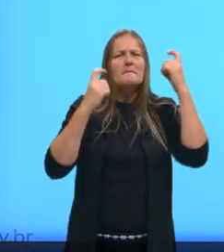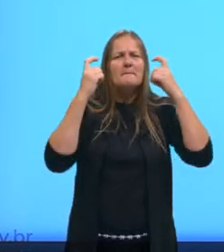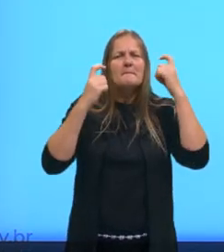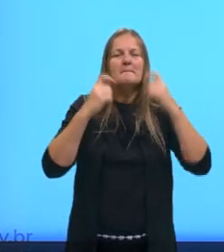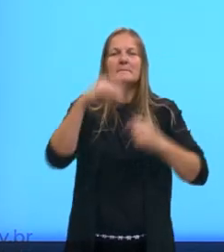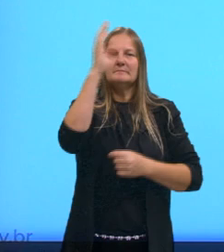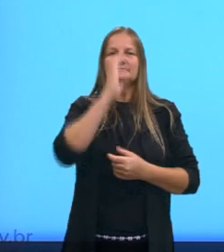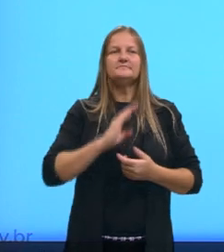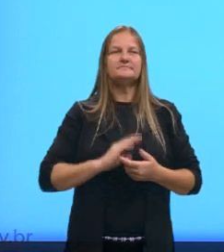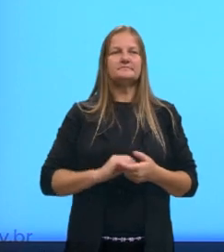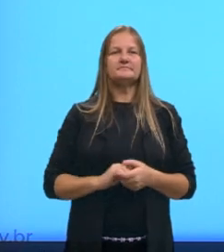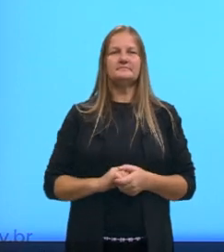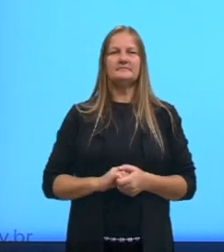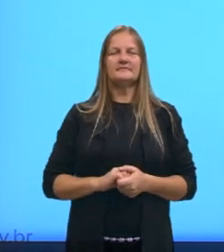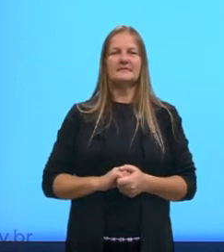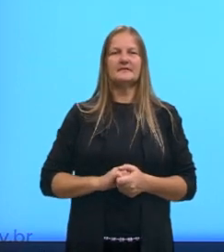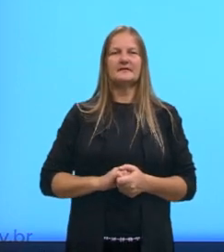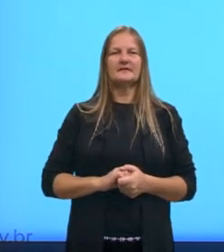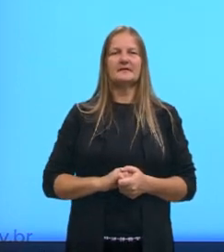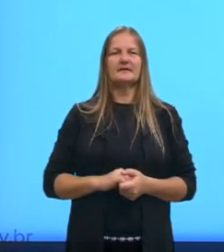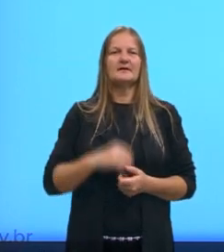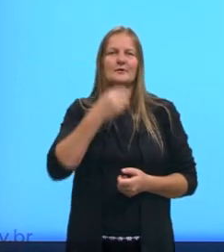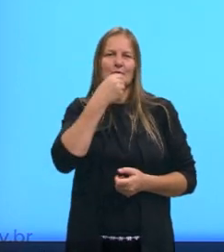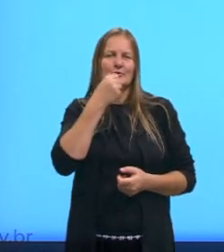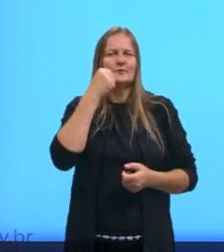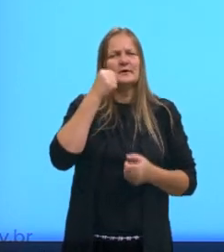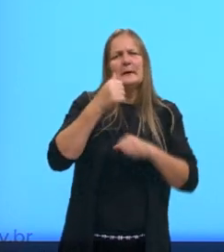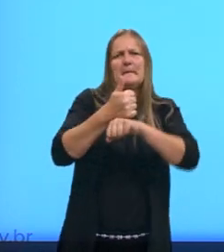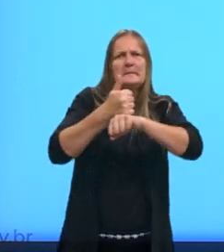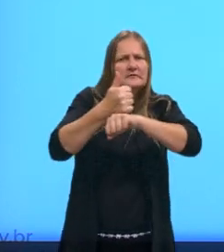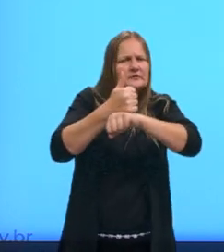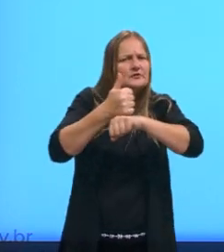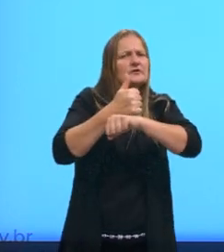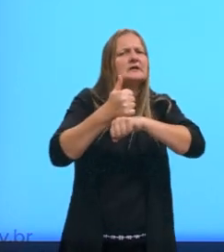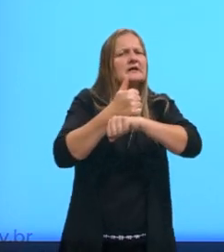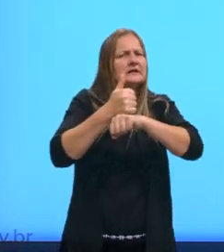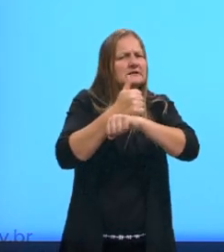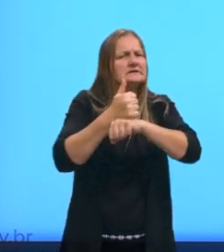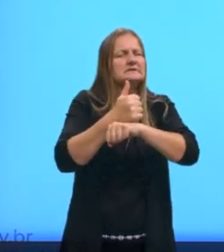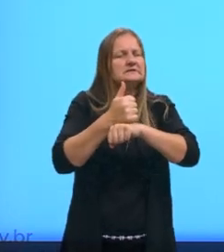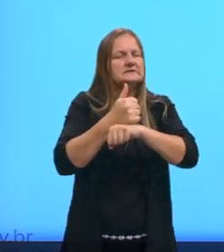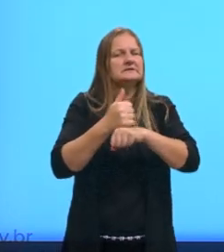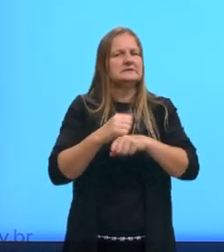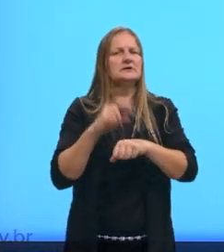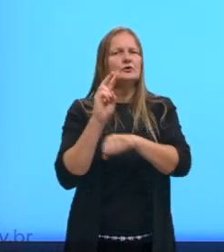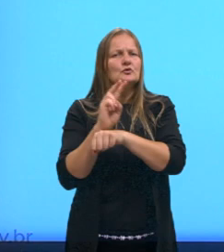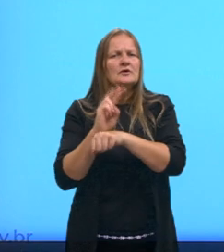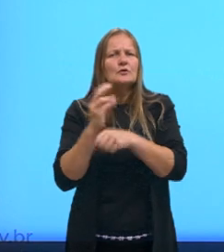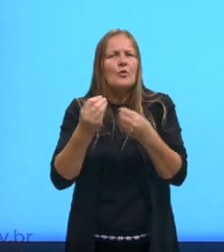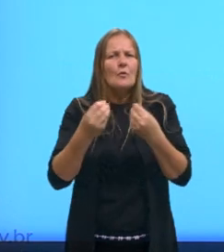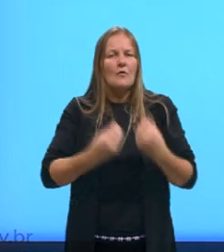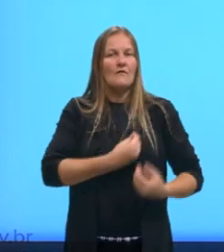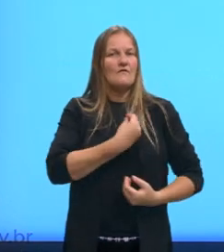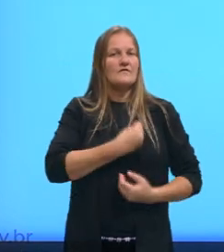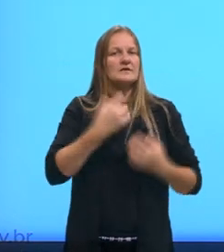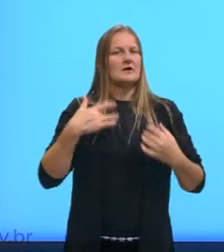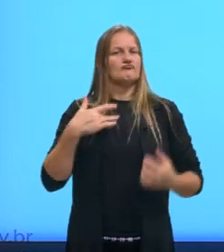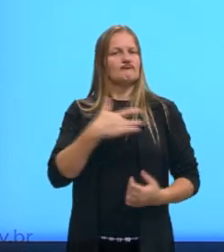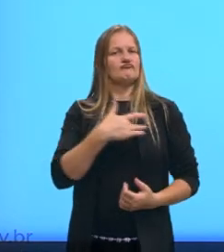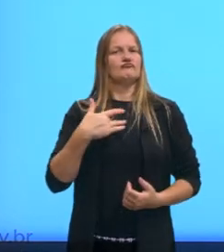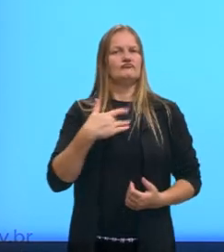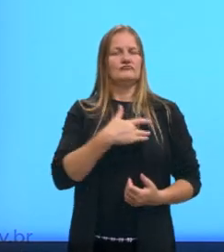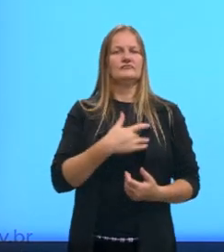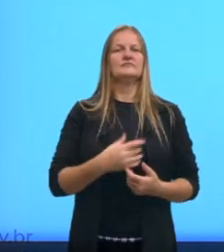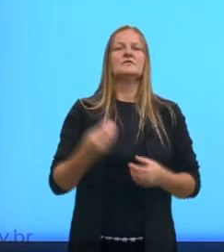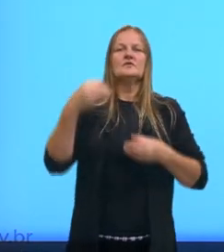brasileiros Há muitas profissionais envolvidos com a questão de como ter uma vida mais saudável